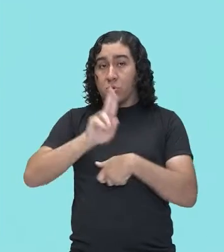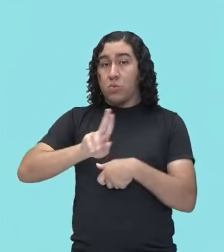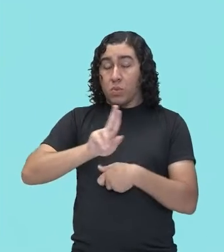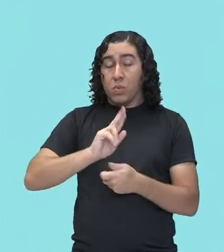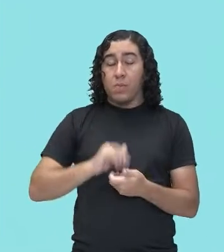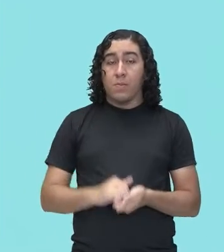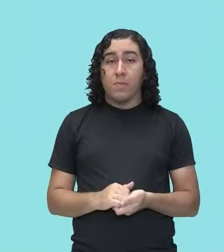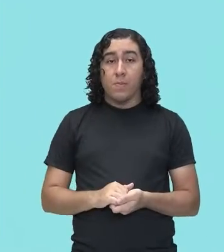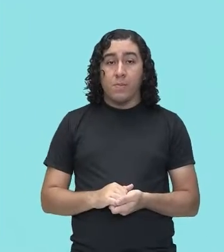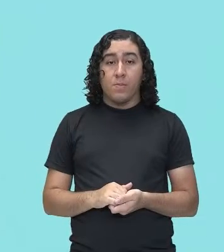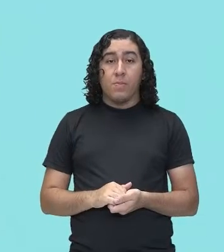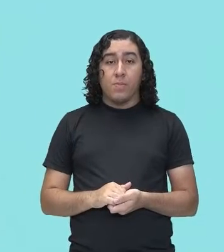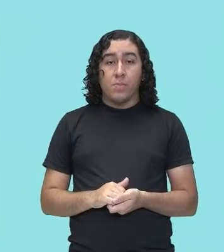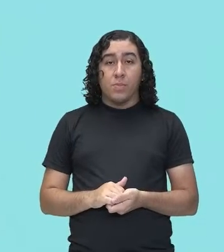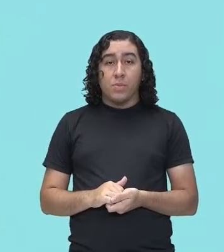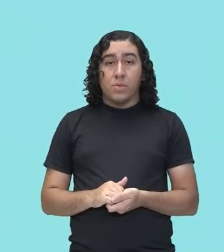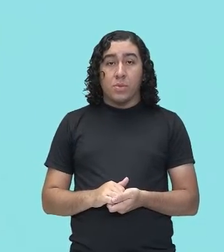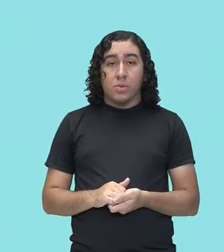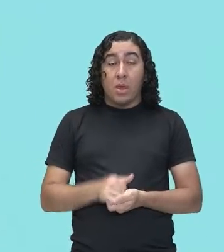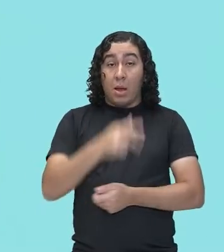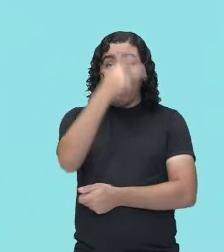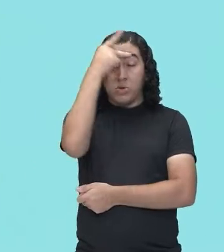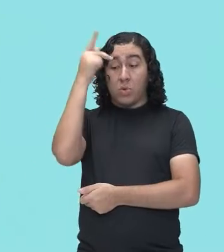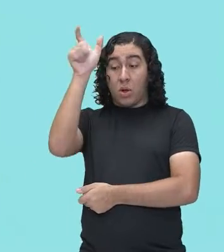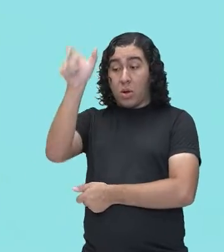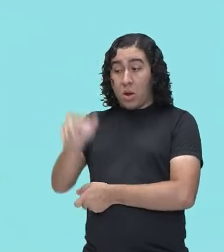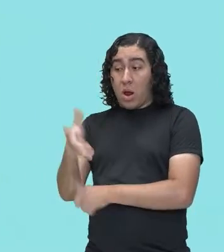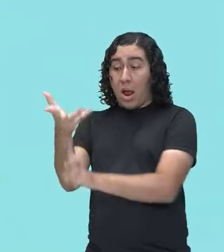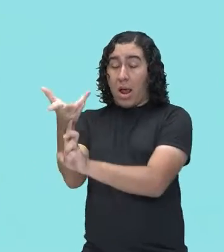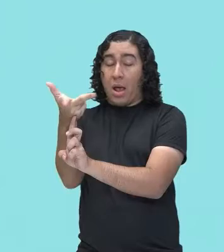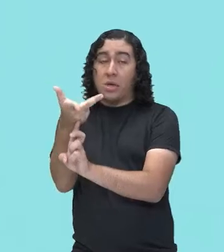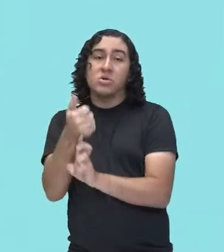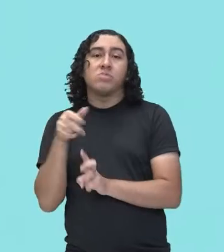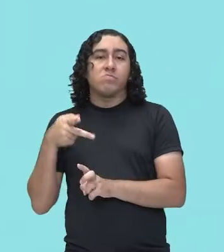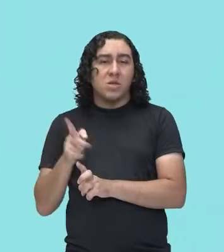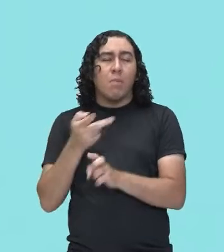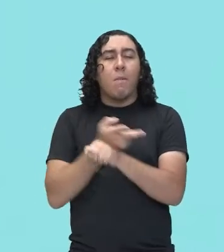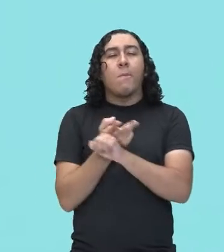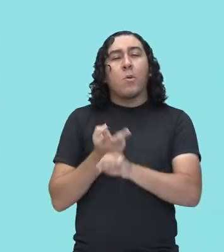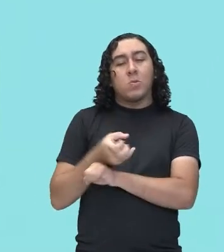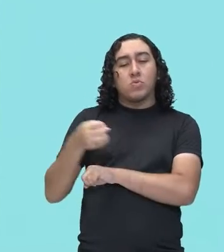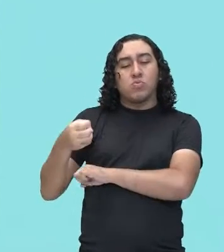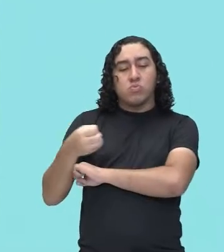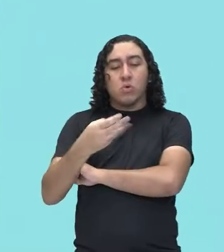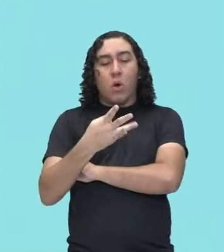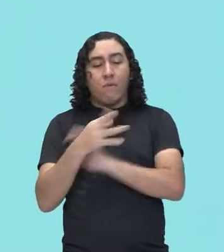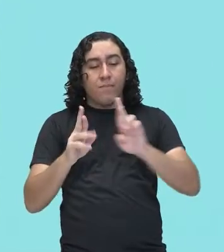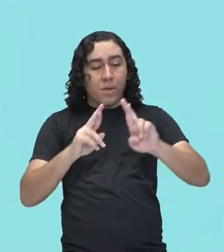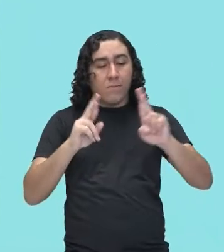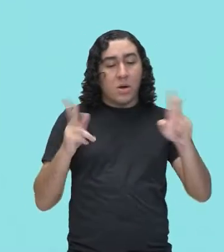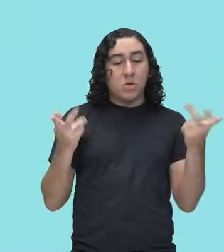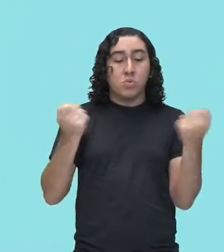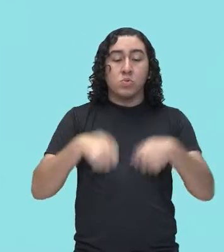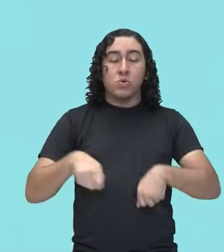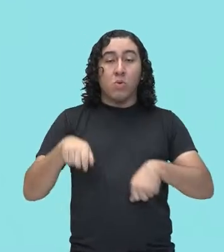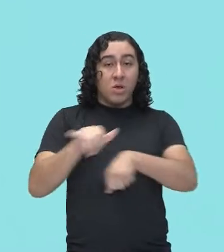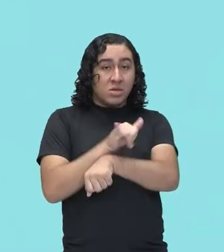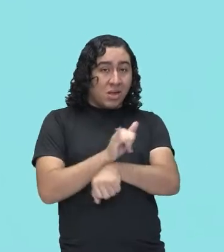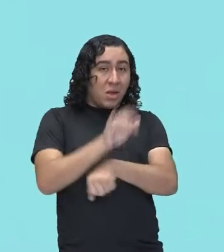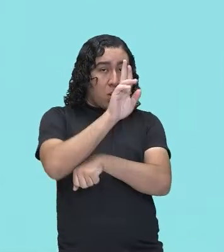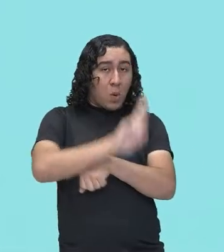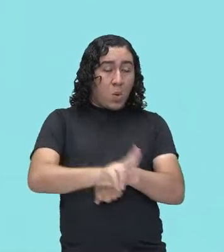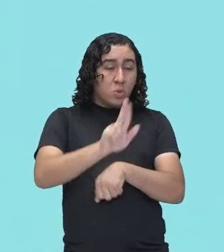o artista ele está sempre inovando, sempre buscando novas técnicas,